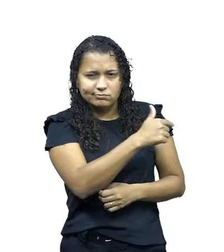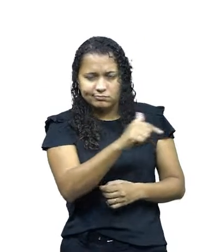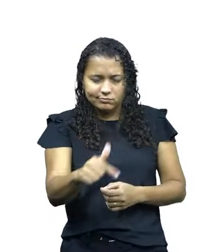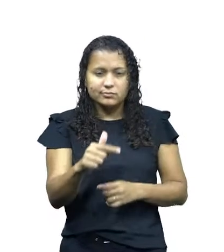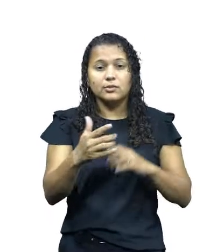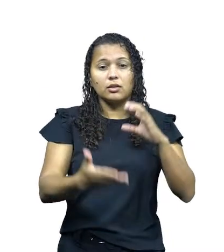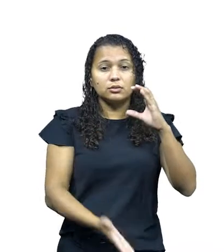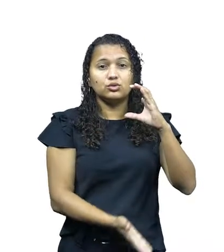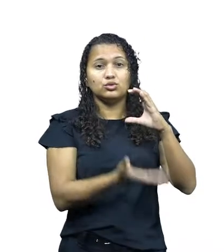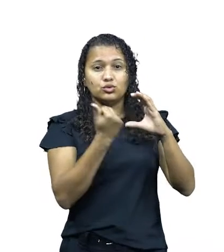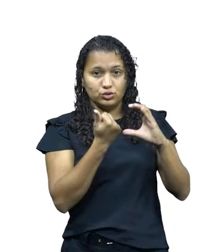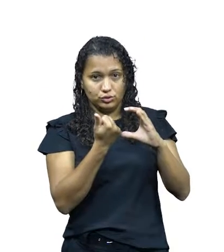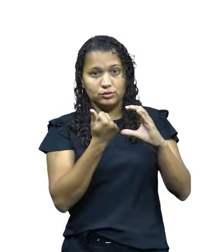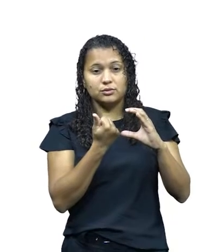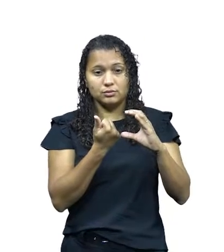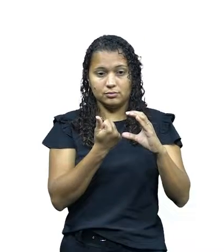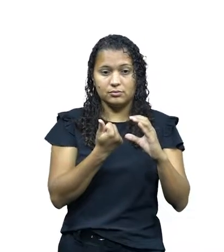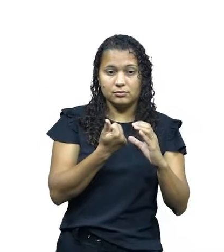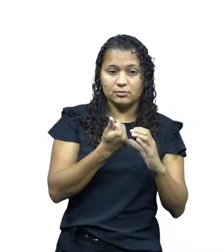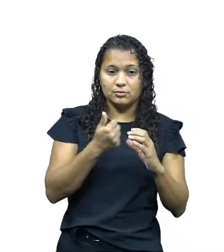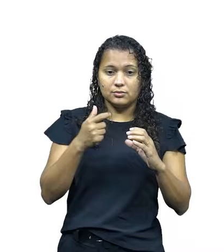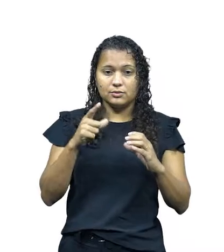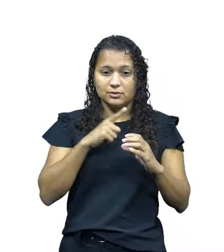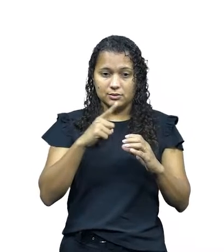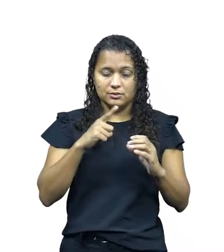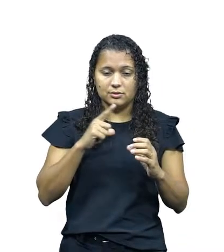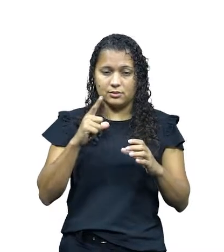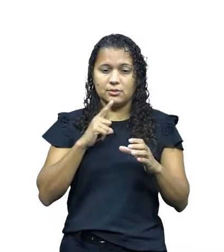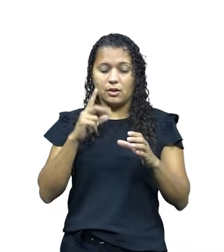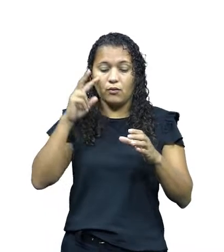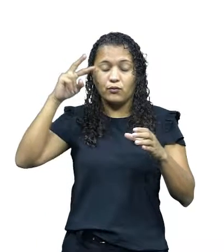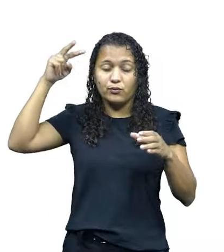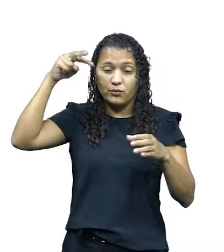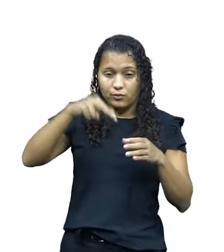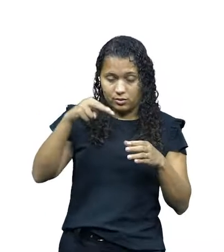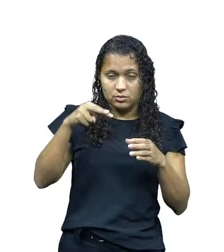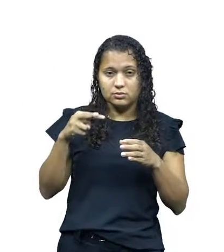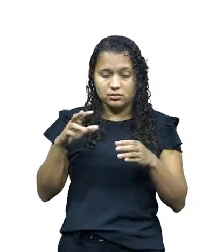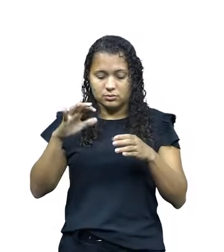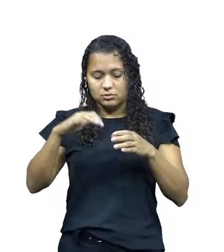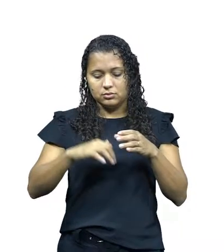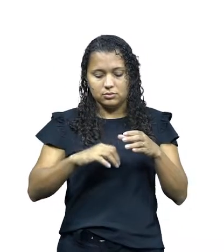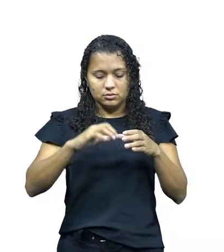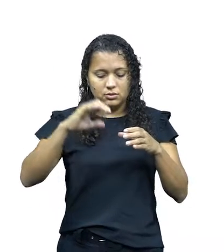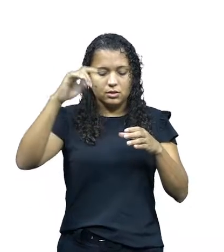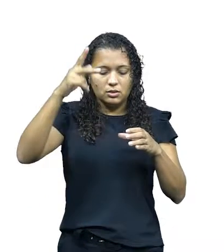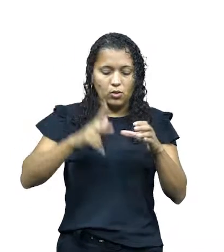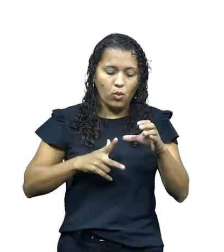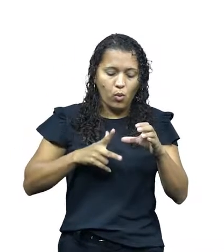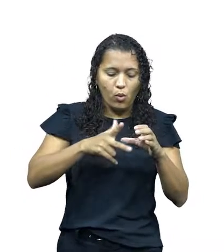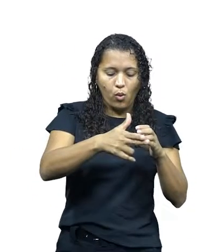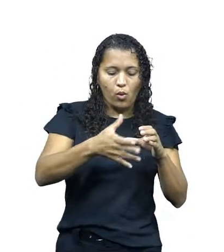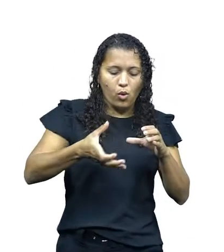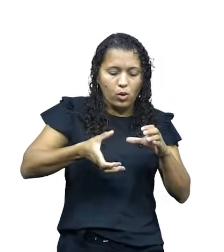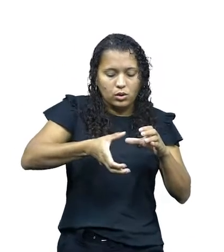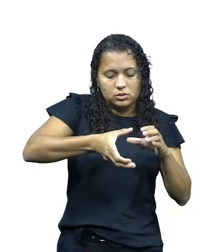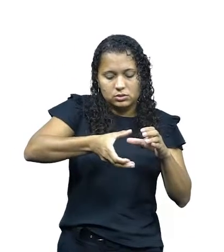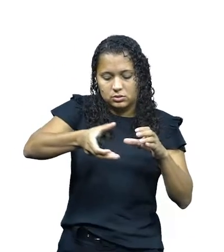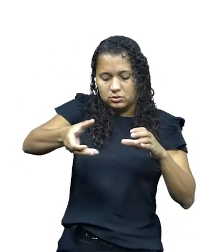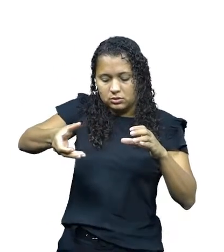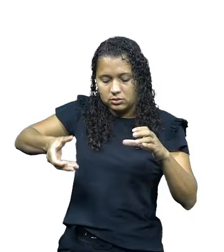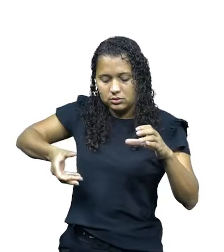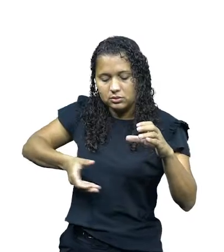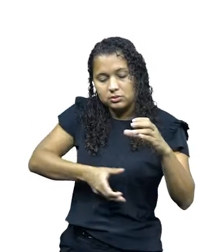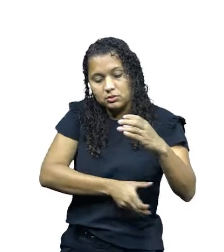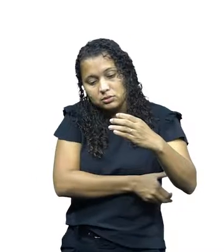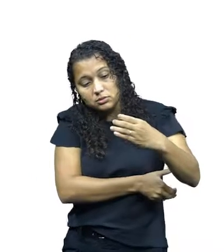analisar. Então, a gente tira a parte dianteira, que é a parte frontal, aquela que nós estamos visualizando, né? A gente remove essa parte, a gente faz esse